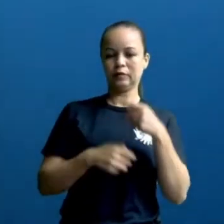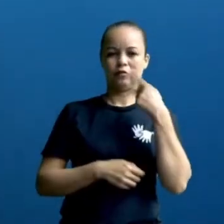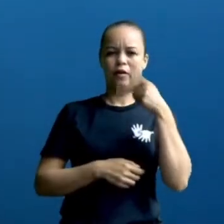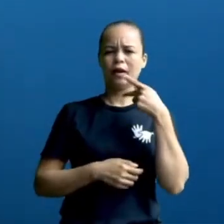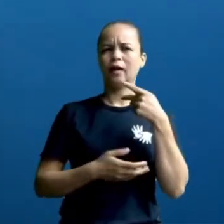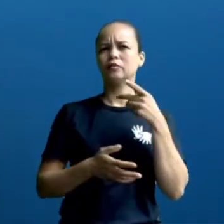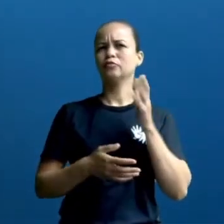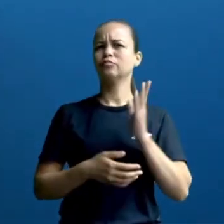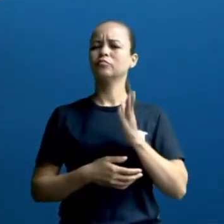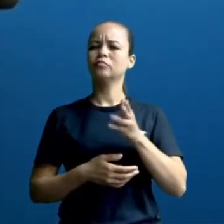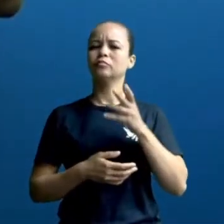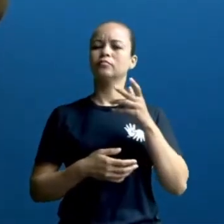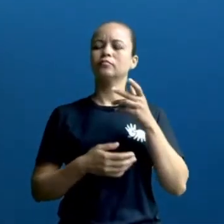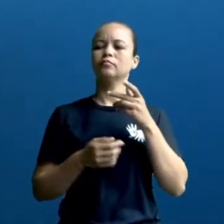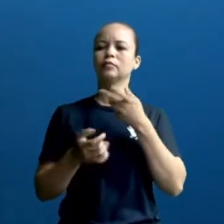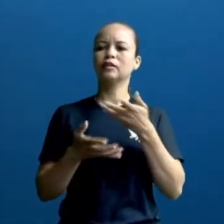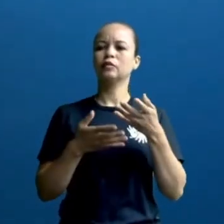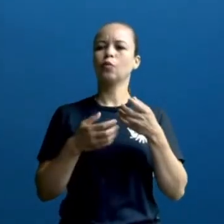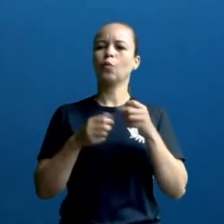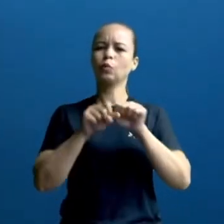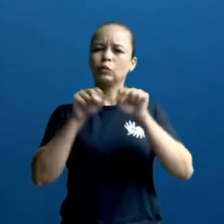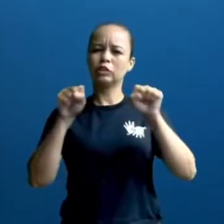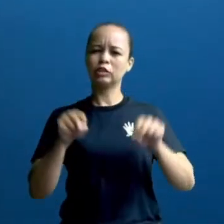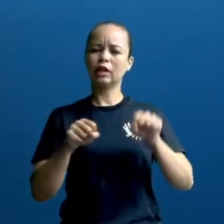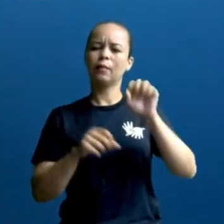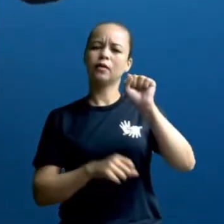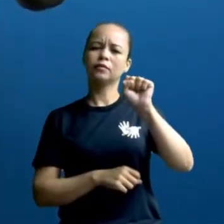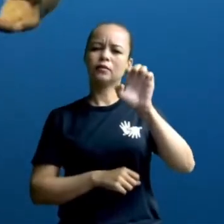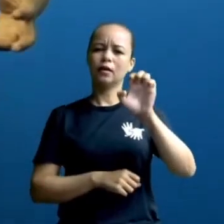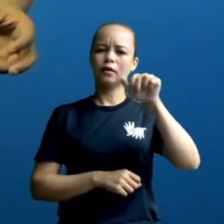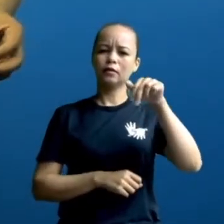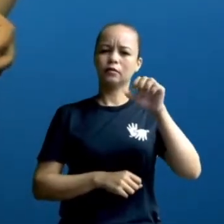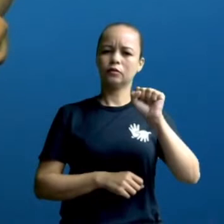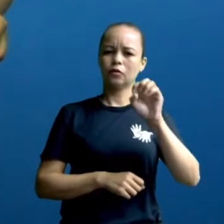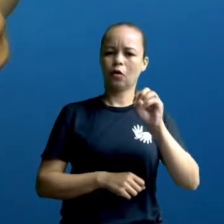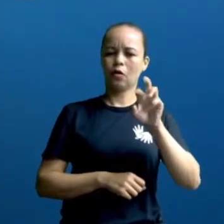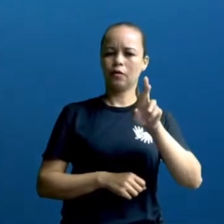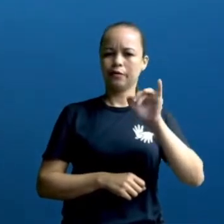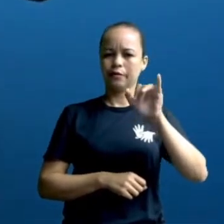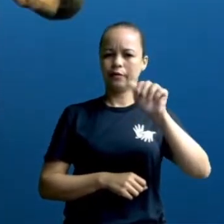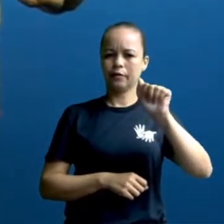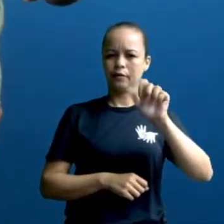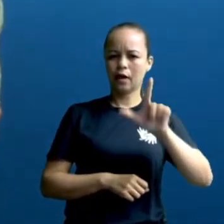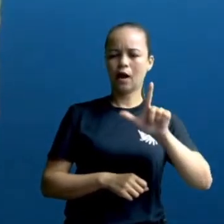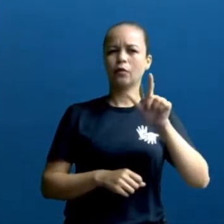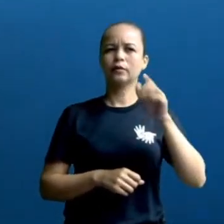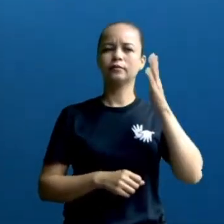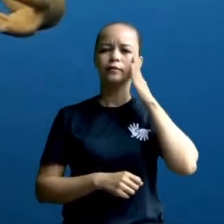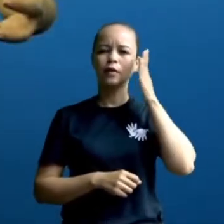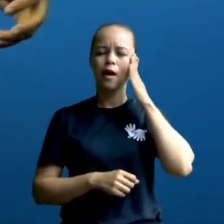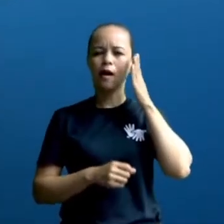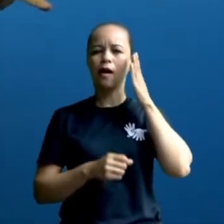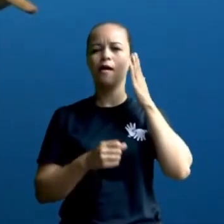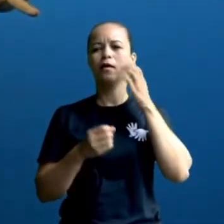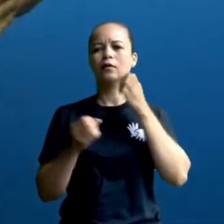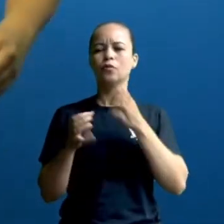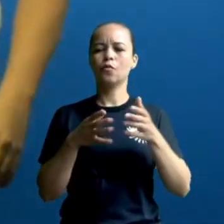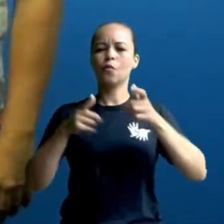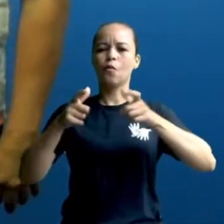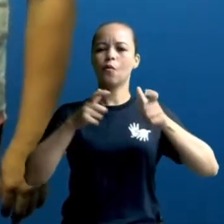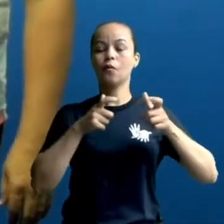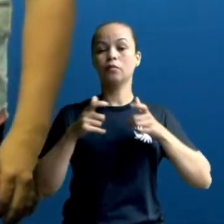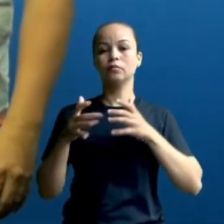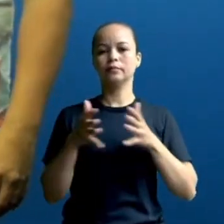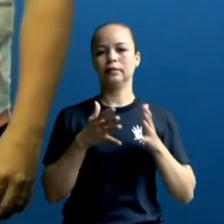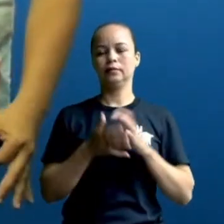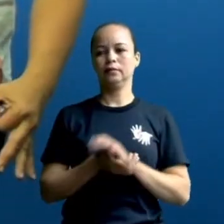a gente está falando desse sistema sensorial, dessa nossa capacidade de apreender, de compreender o ambiente, eu